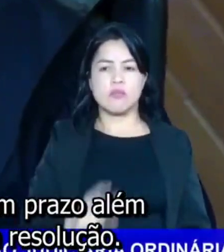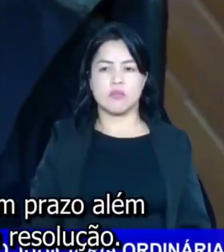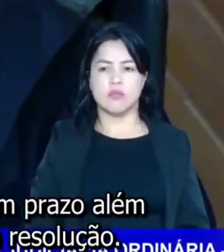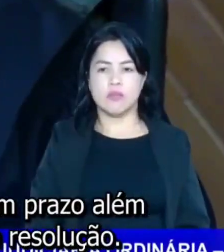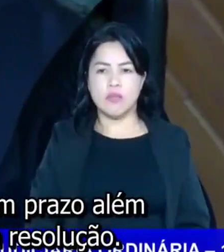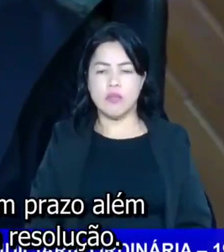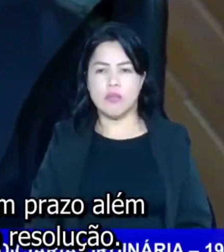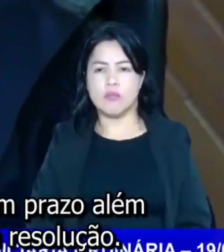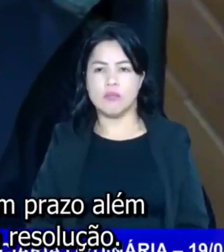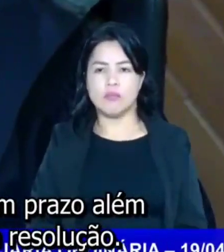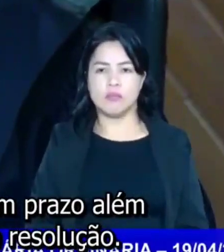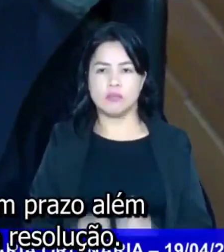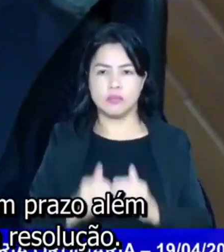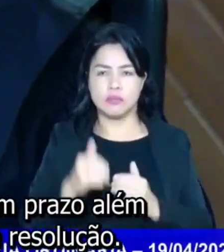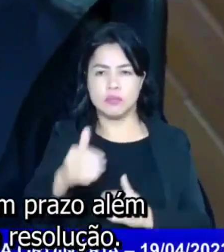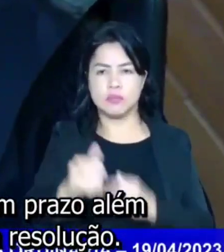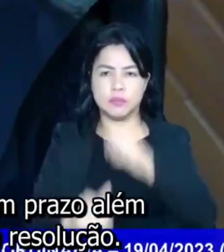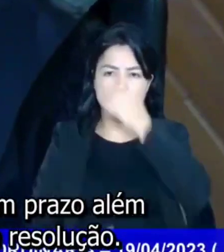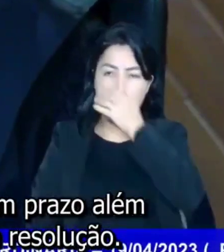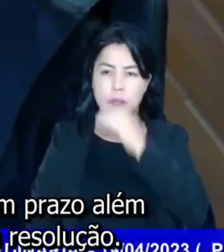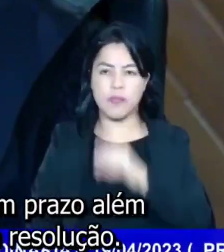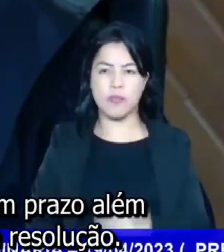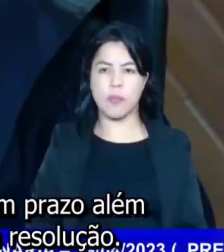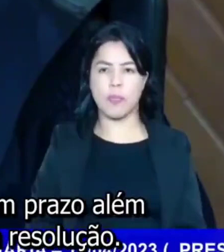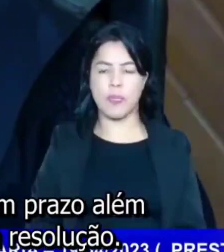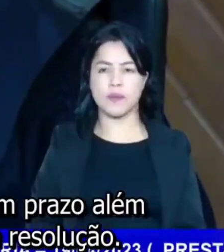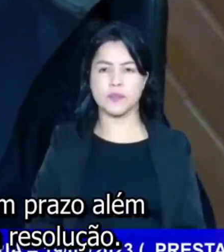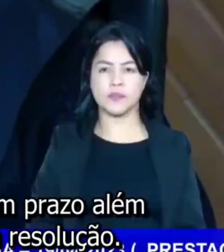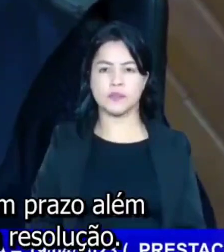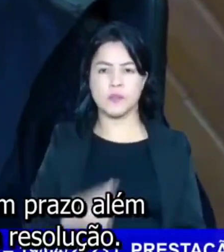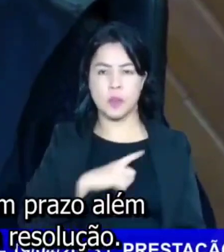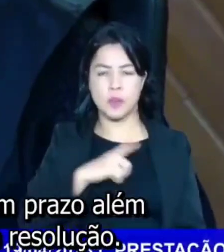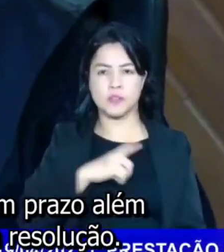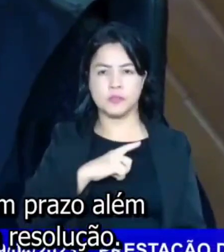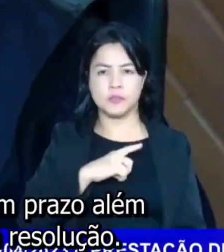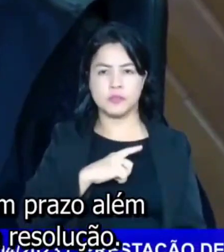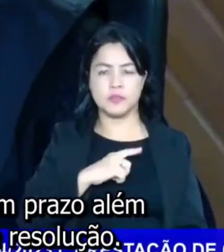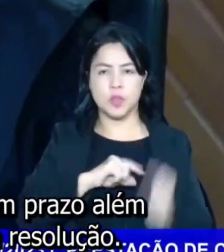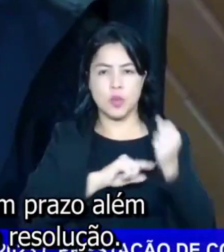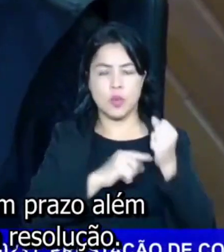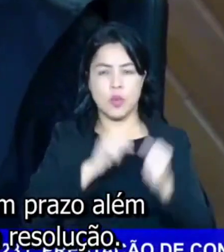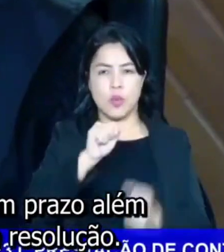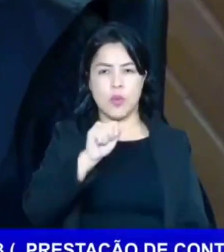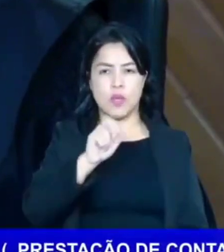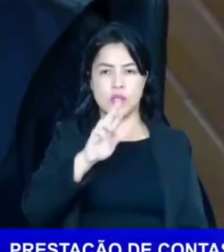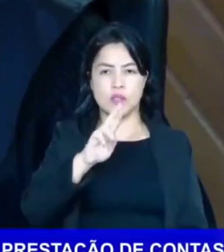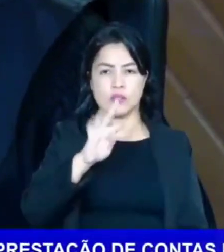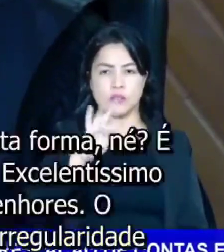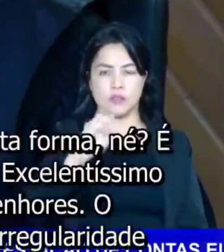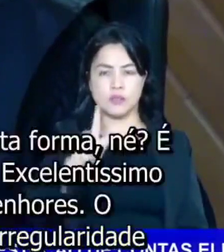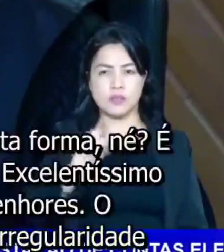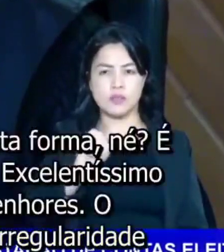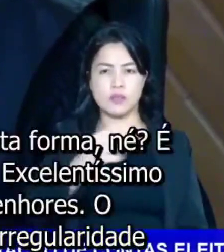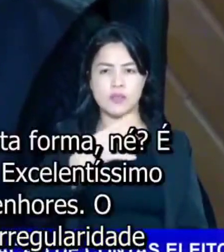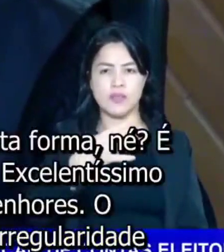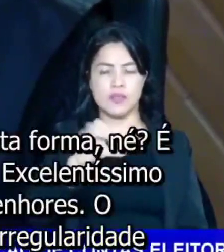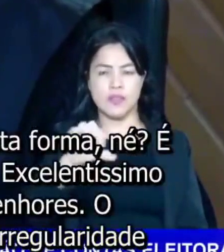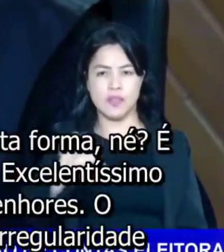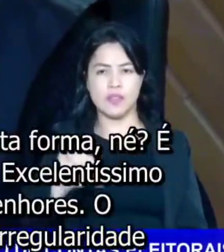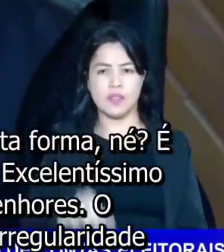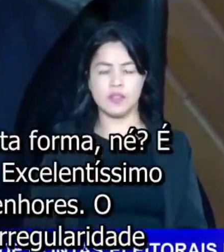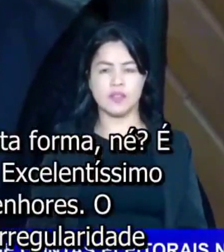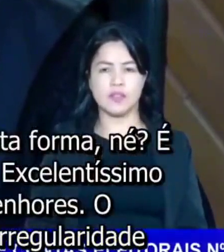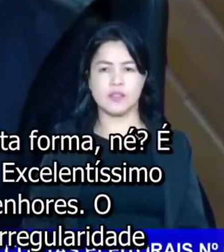além do que era estabelecido, contrariou o artigo 49 da resolução. Da mesma